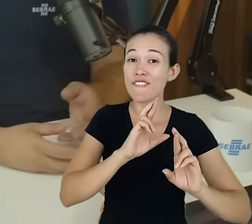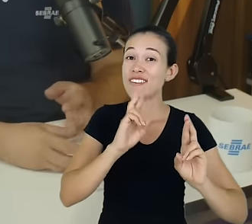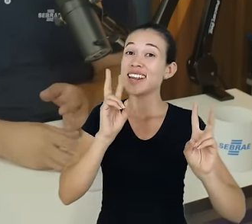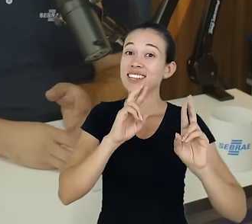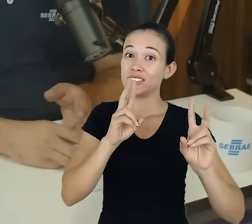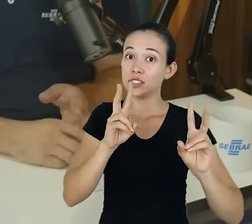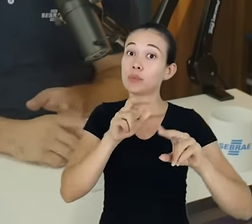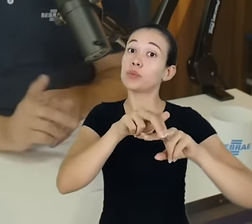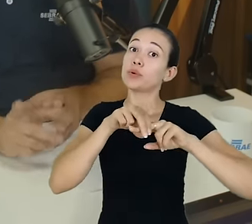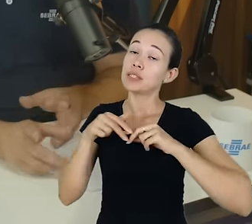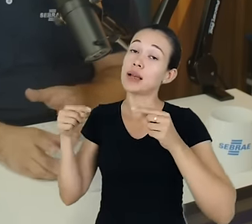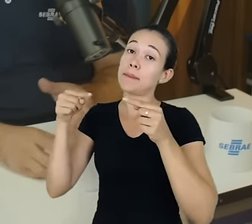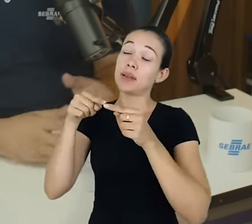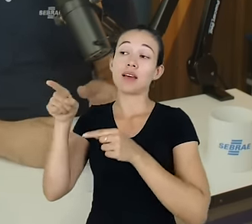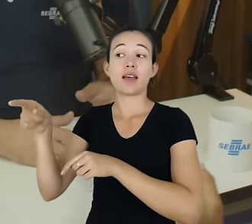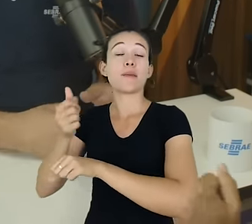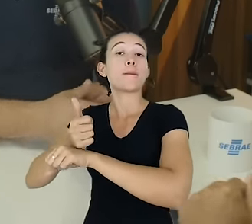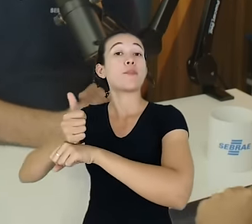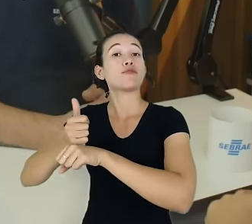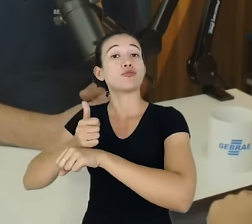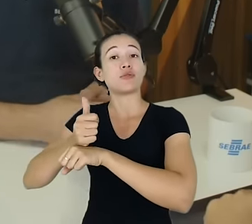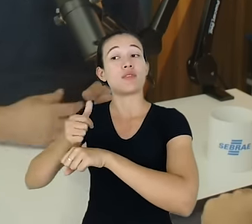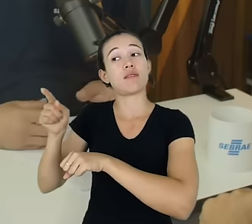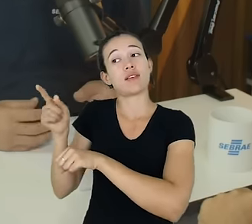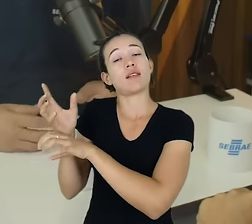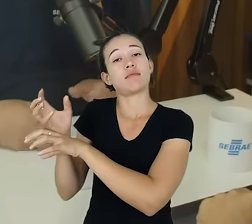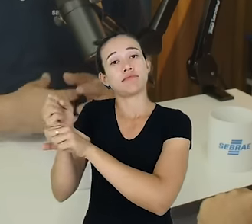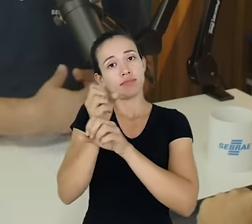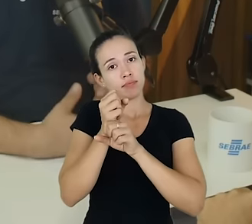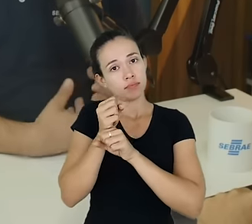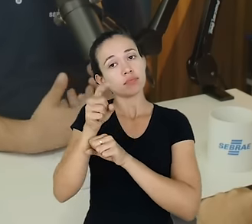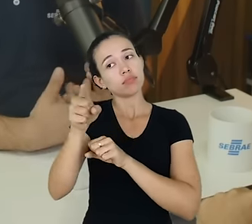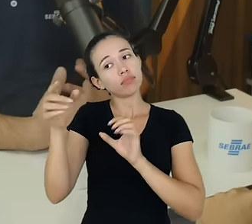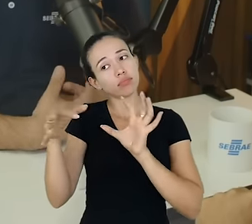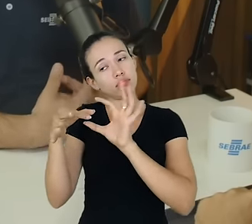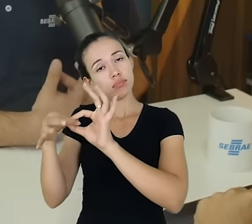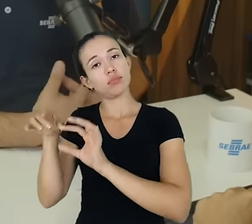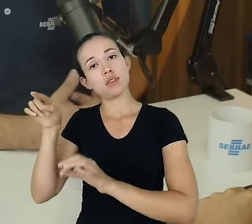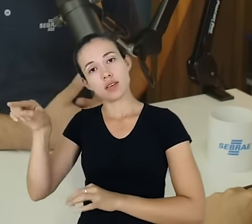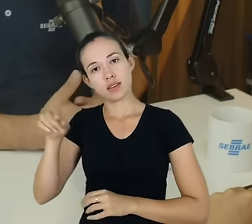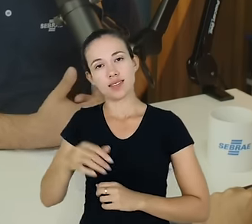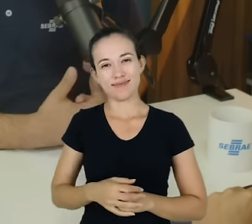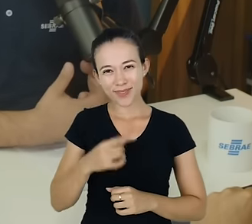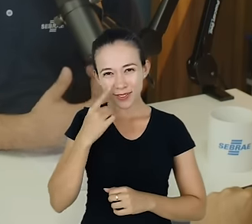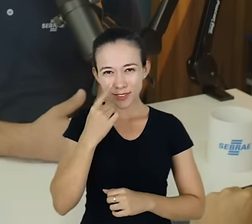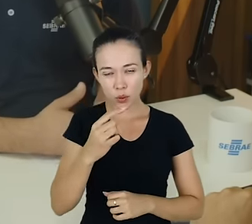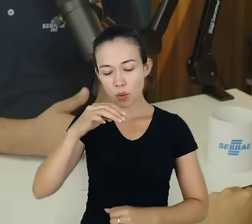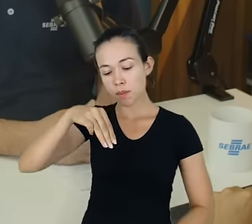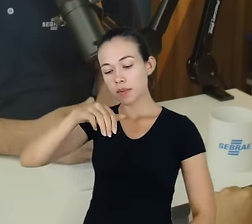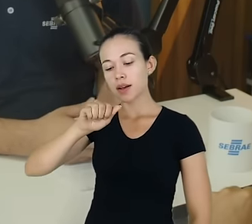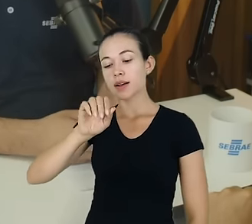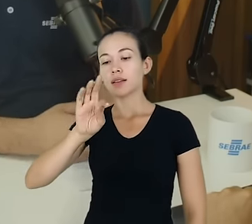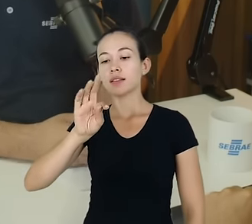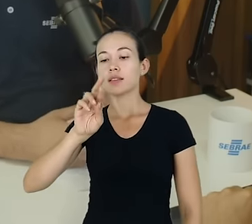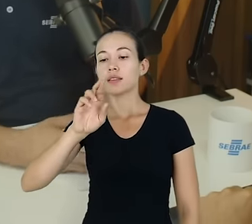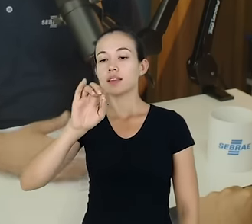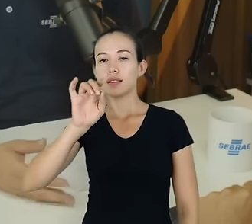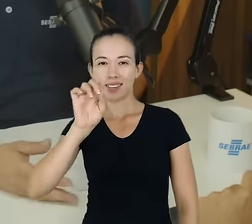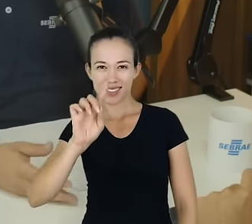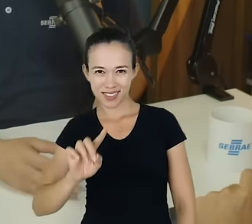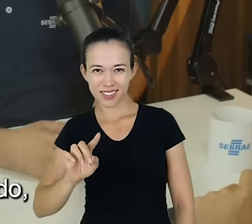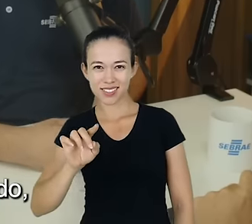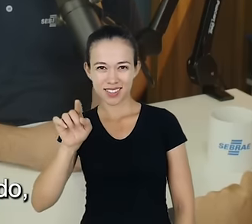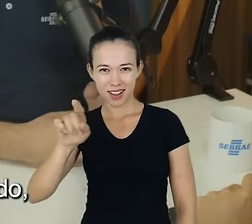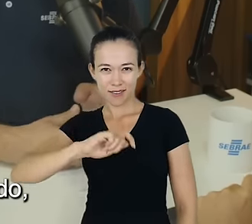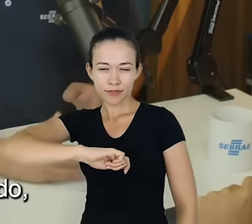contábil Então se atentem com contador essa parte da Matriz fiscal é muito importante no momento para você saber